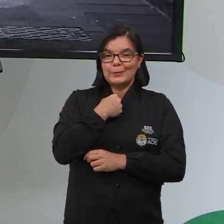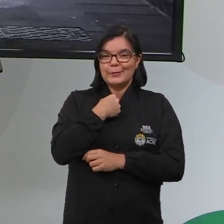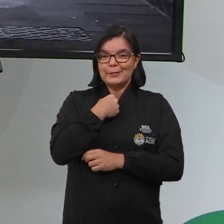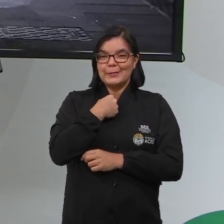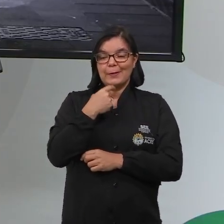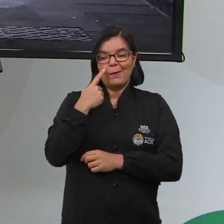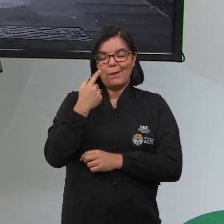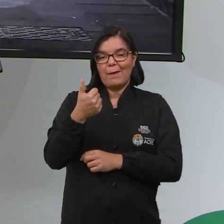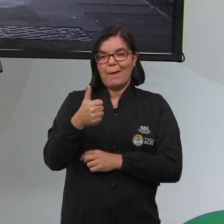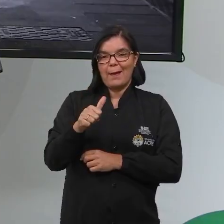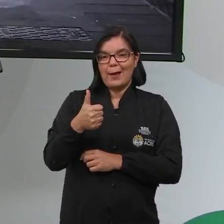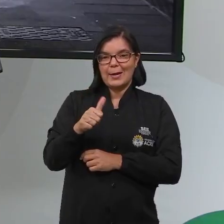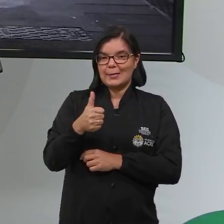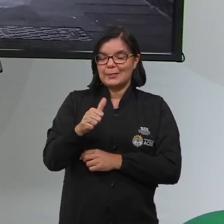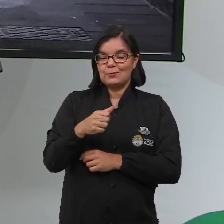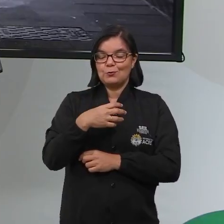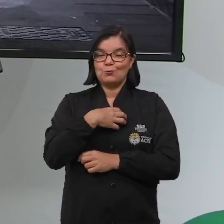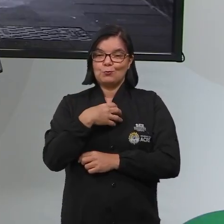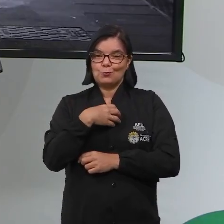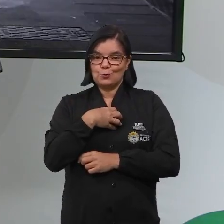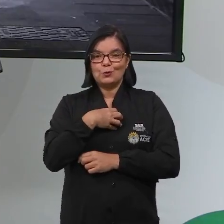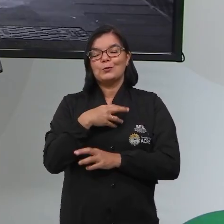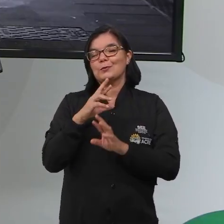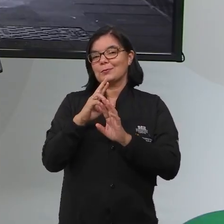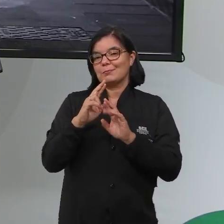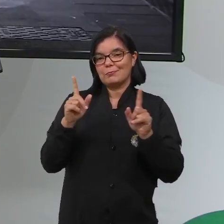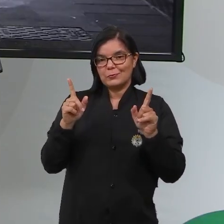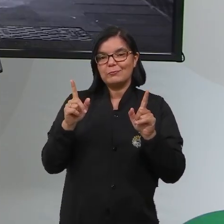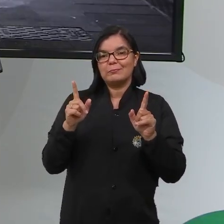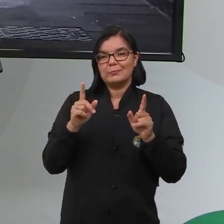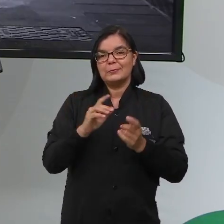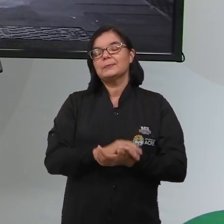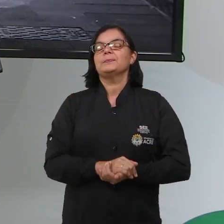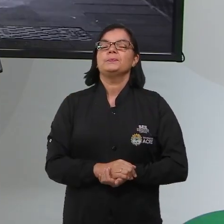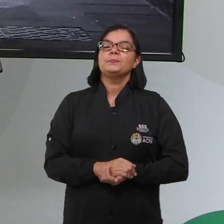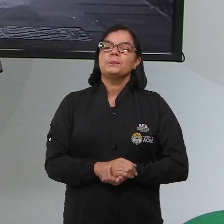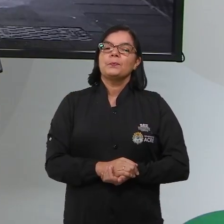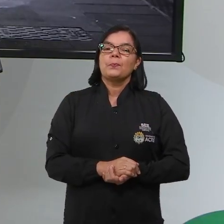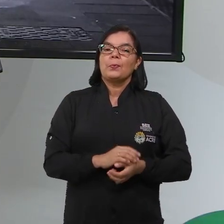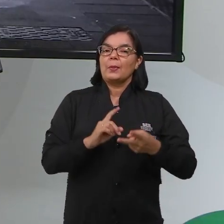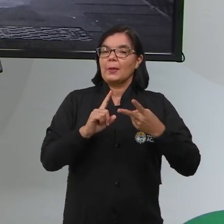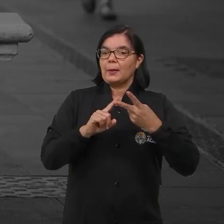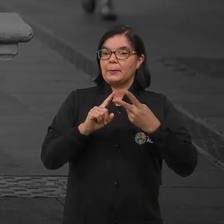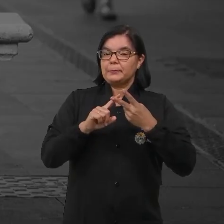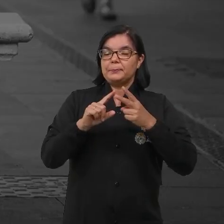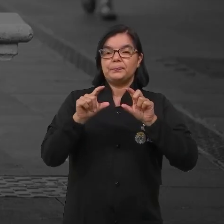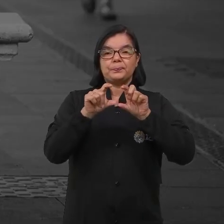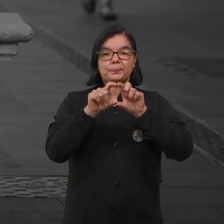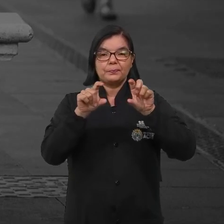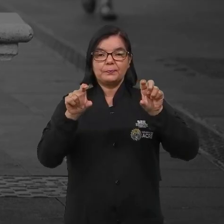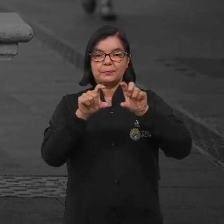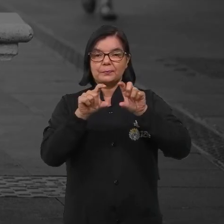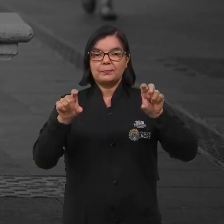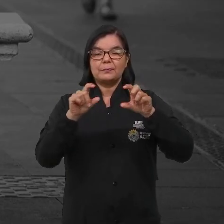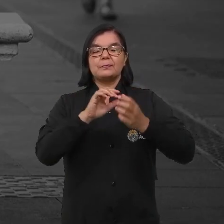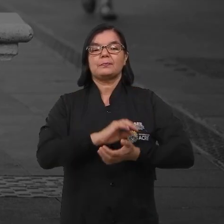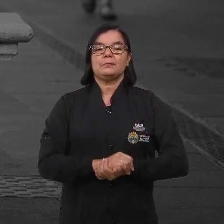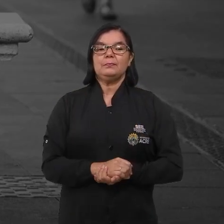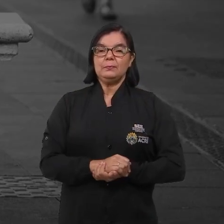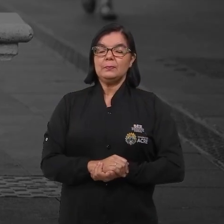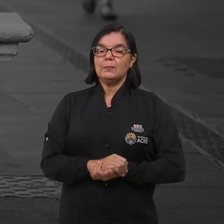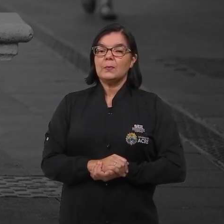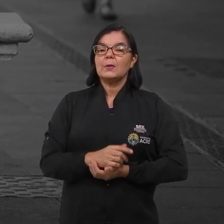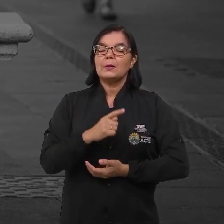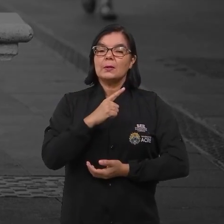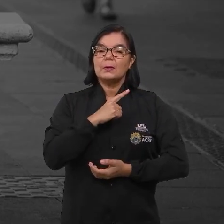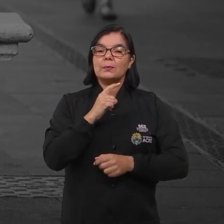ser analisadas de uma maneira tão simplista assim. Vamos para uma segunda outra informação, em que nós